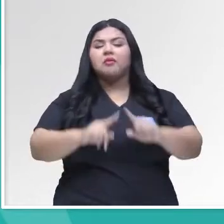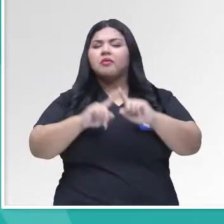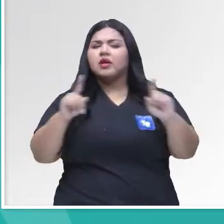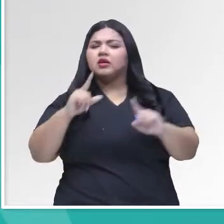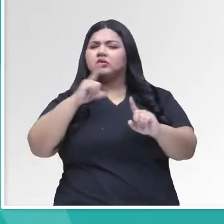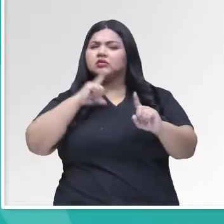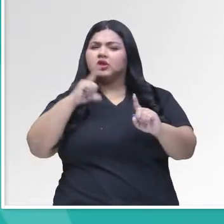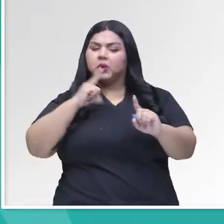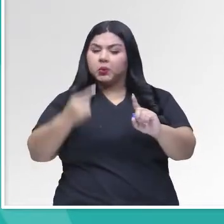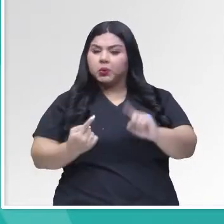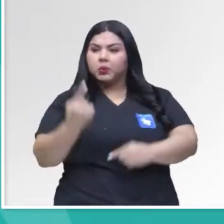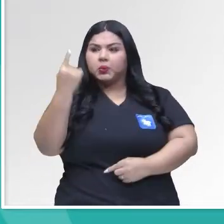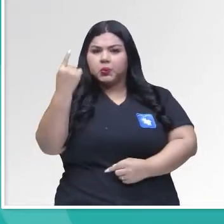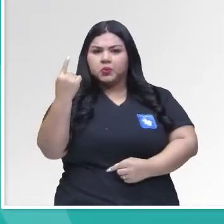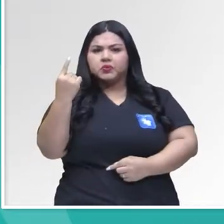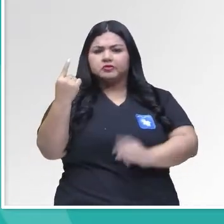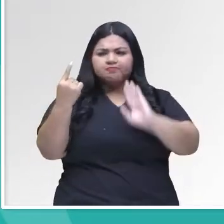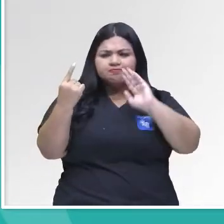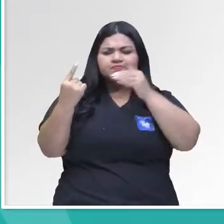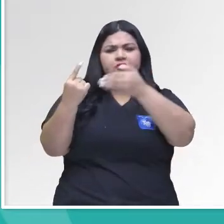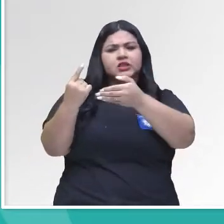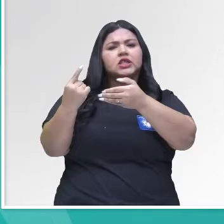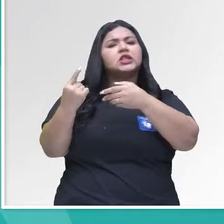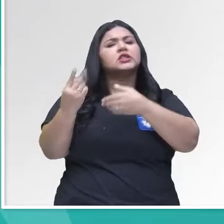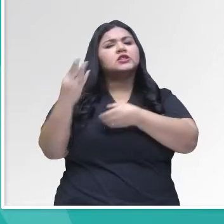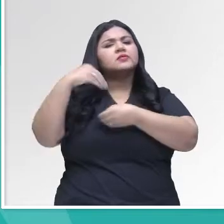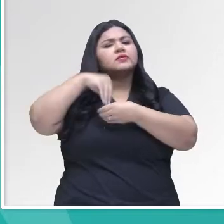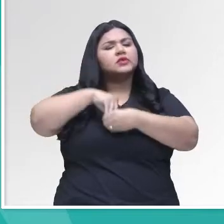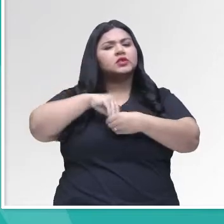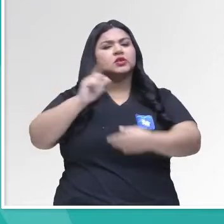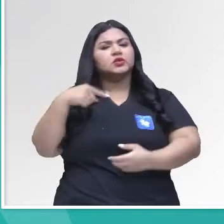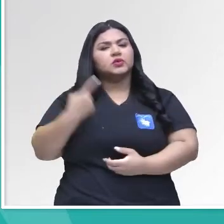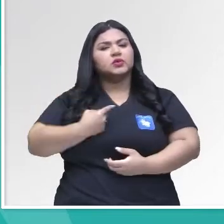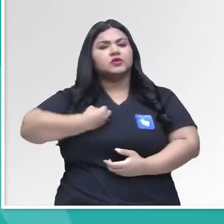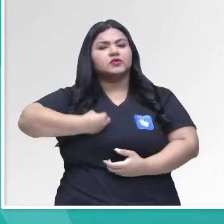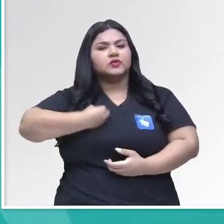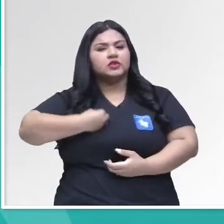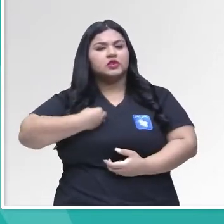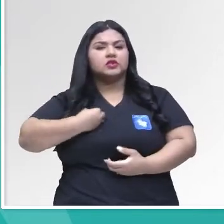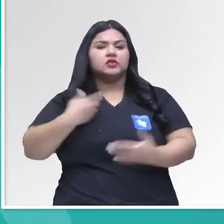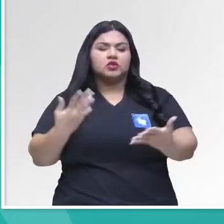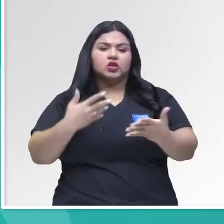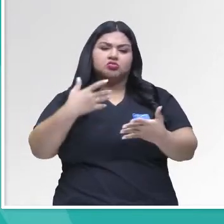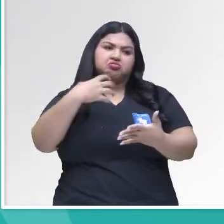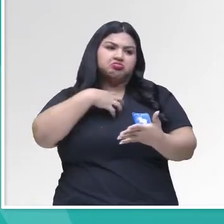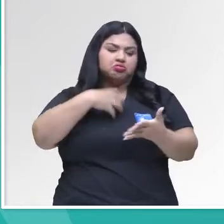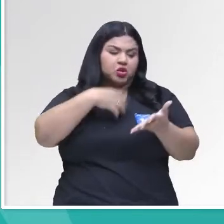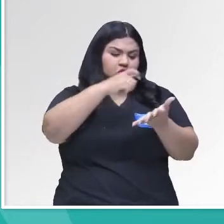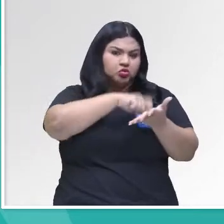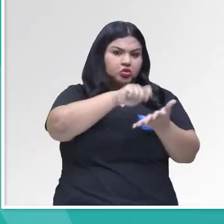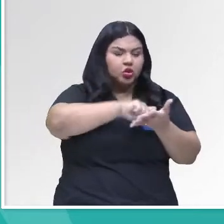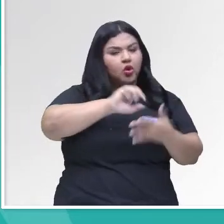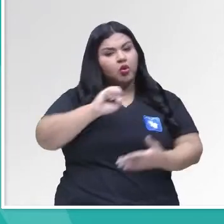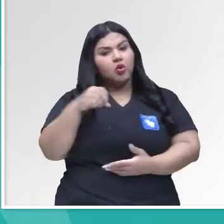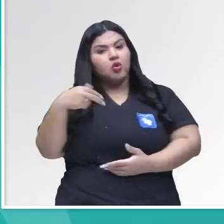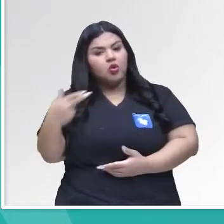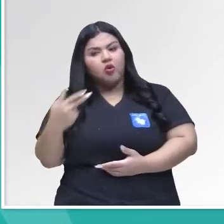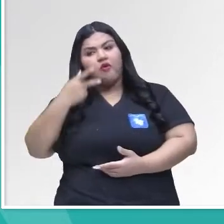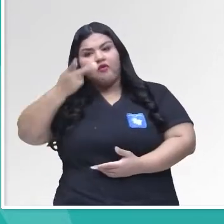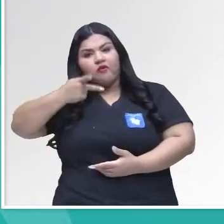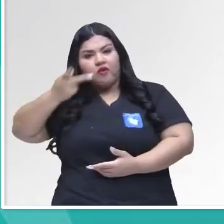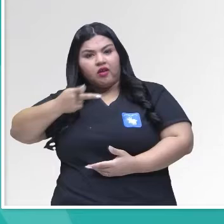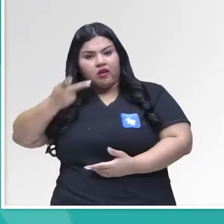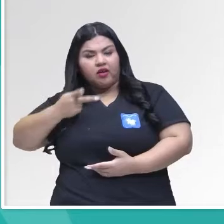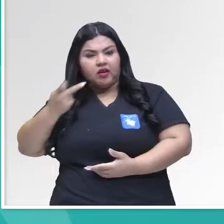um texto também, que ele está presente no nosso dia a dia, seja ali de forma escrita ou de forma